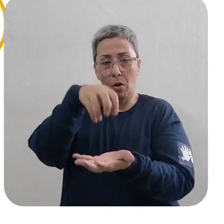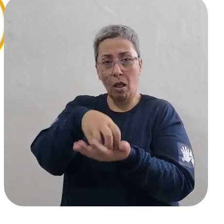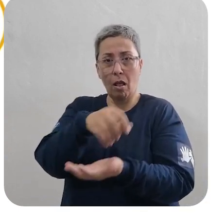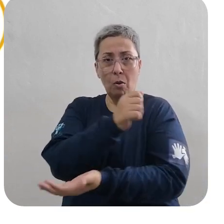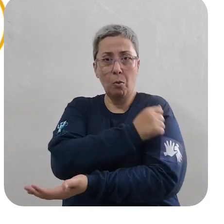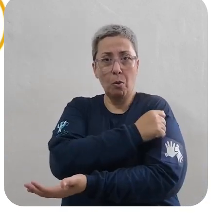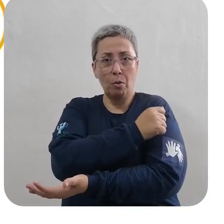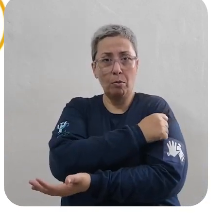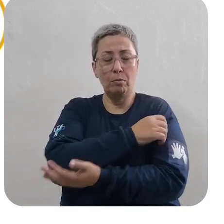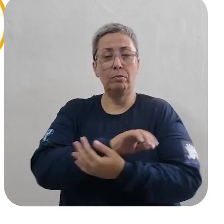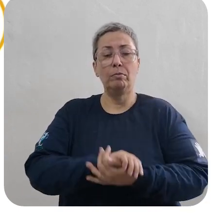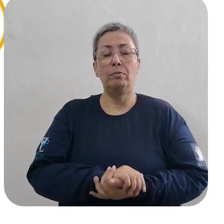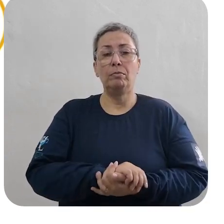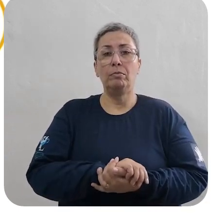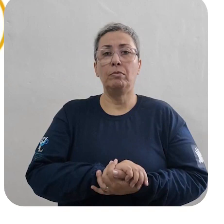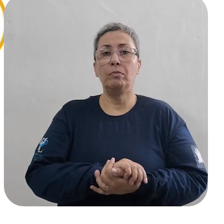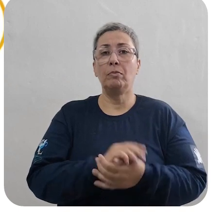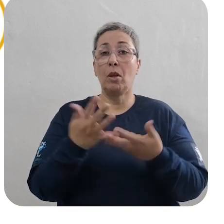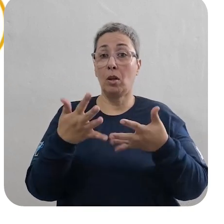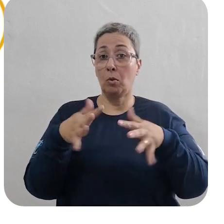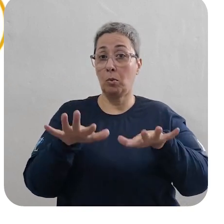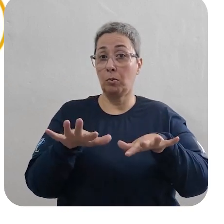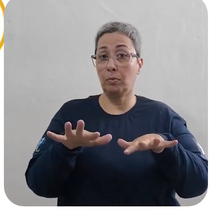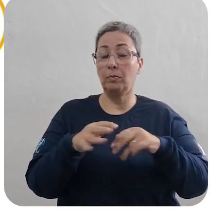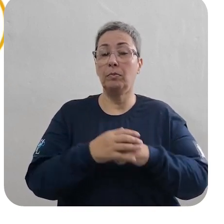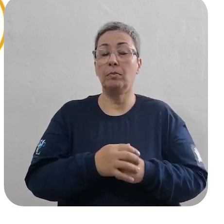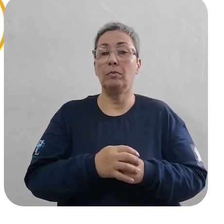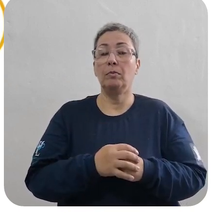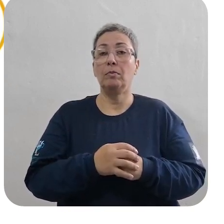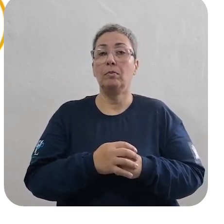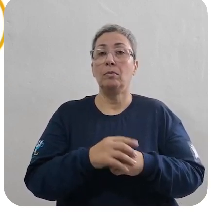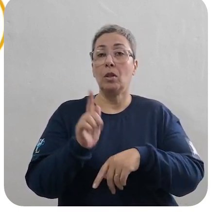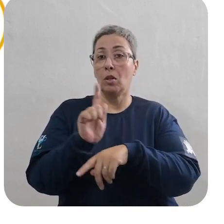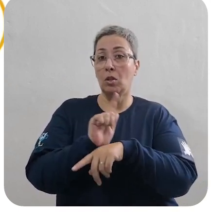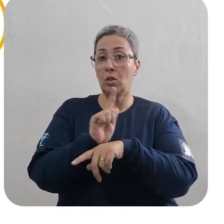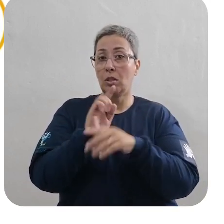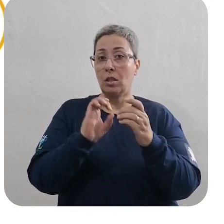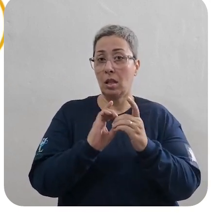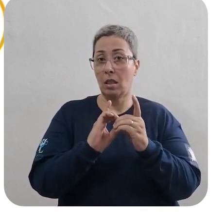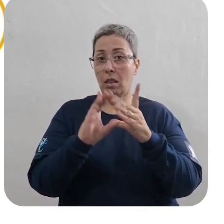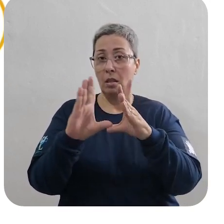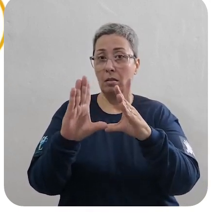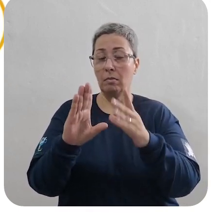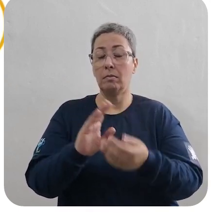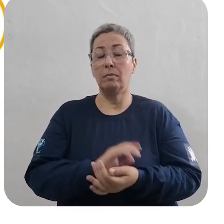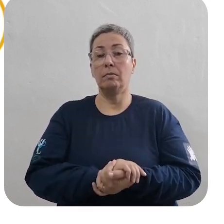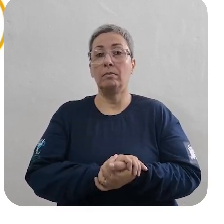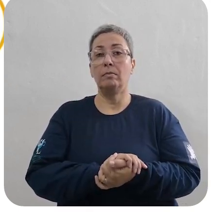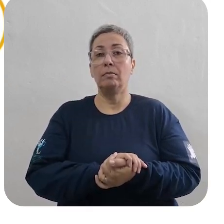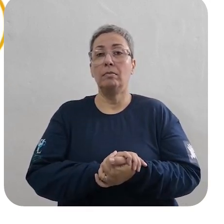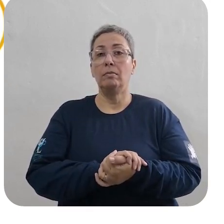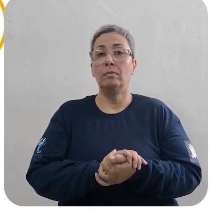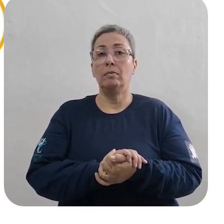centralidade no educando, inclusão, gestão democrática,